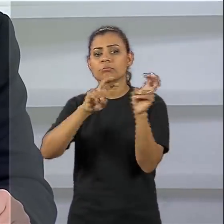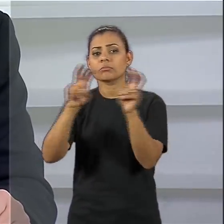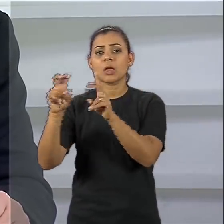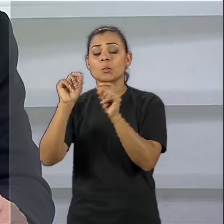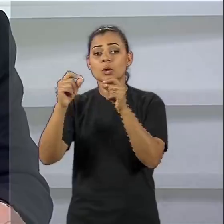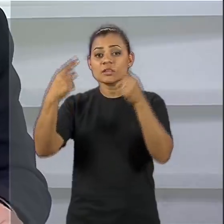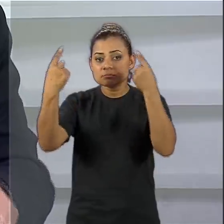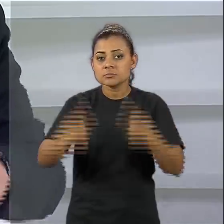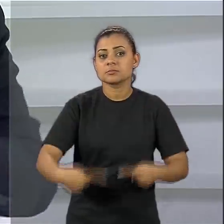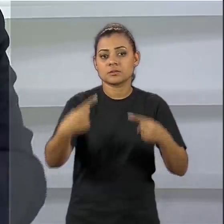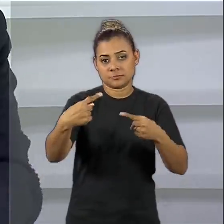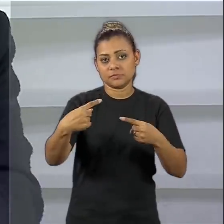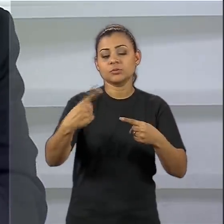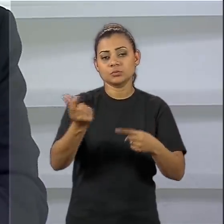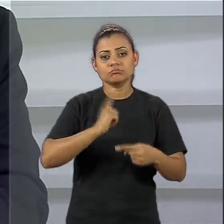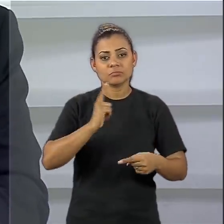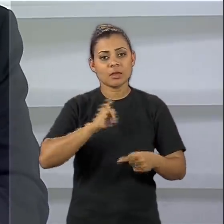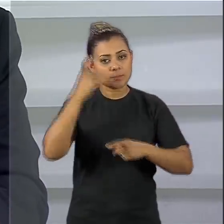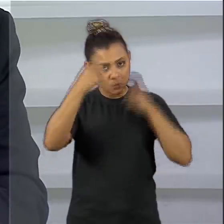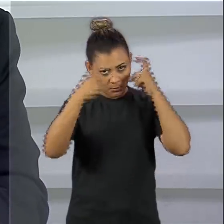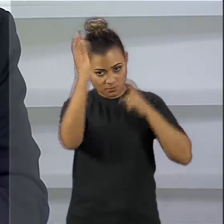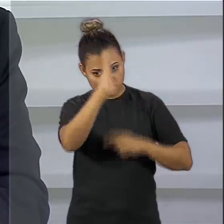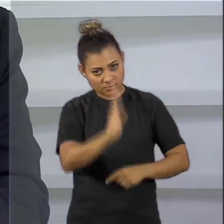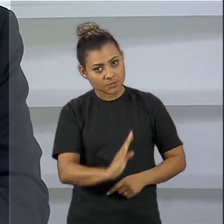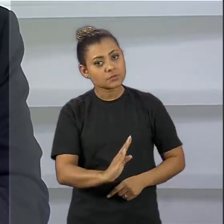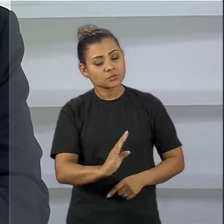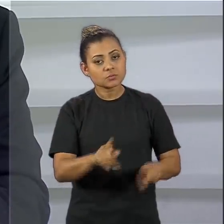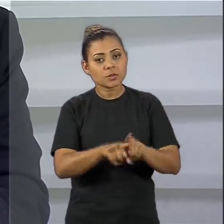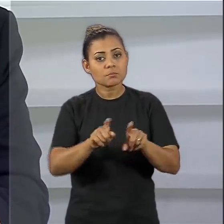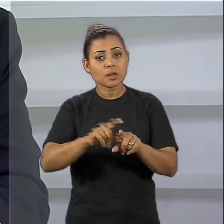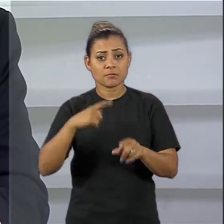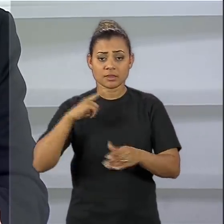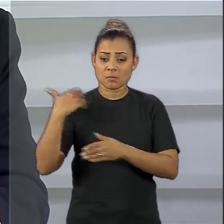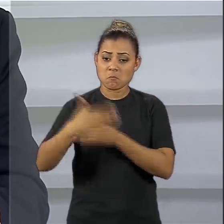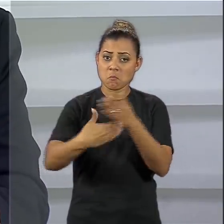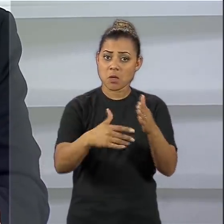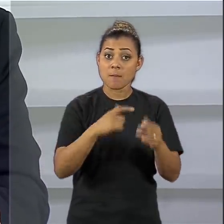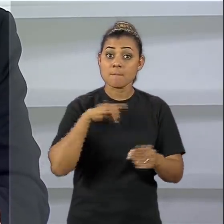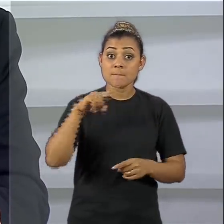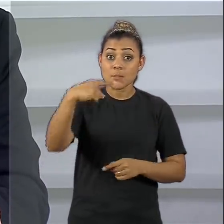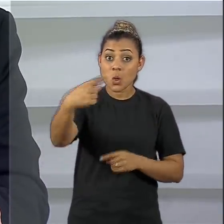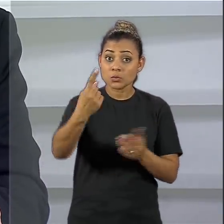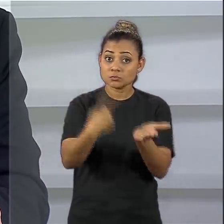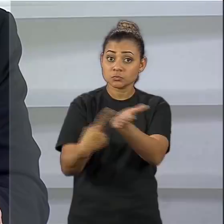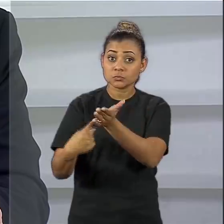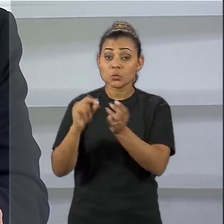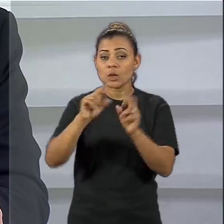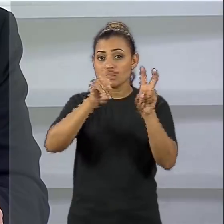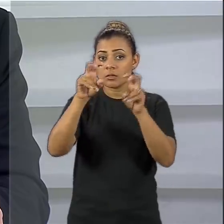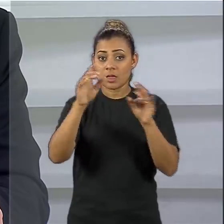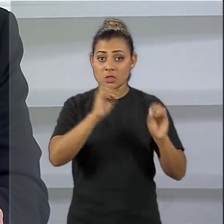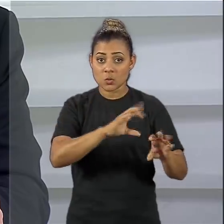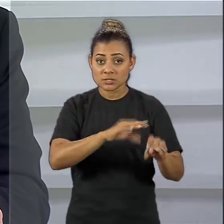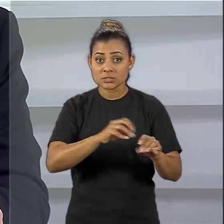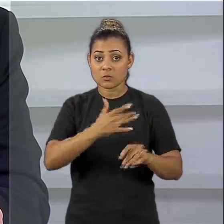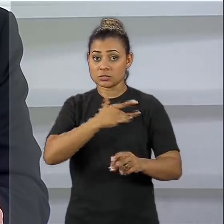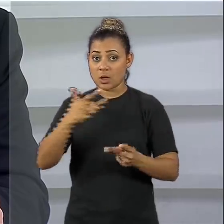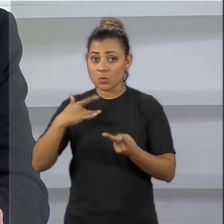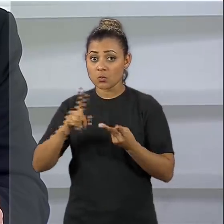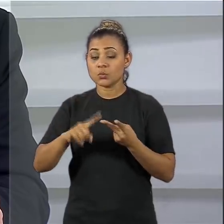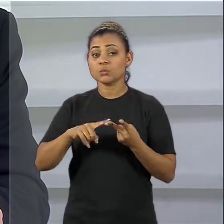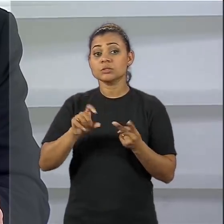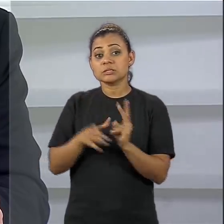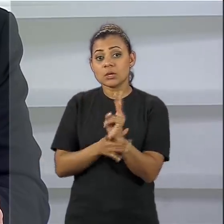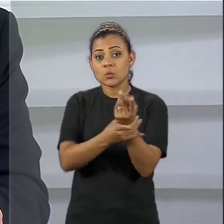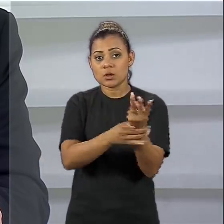grandes desafios que preocupam os brasileiros. Nos próximos programas, vamos debater educação, saúde, segurança